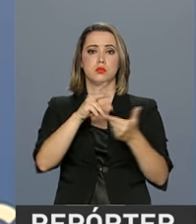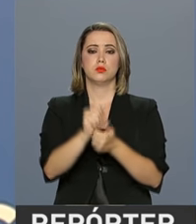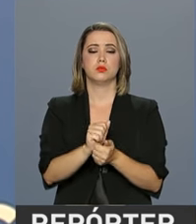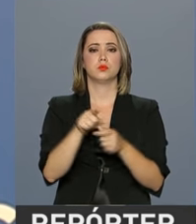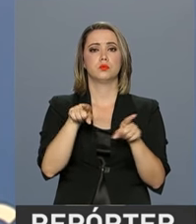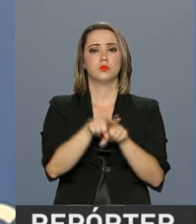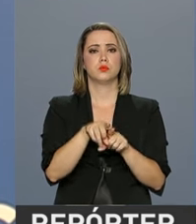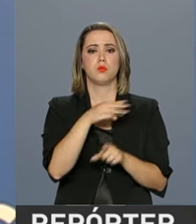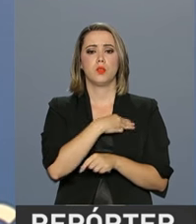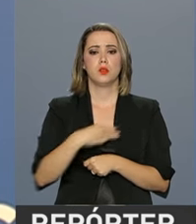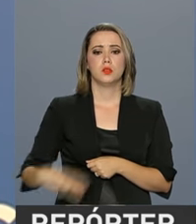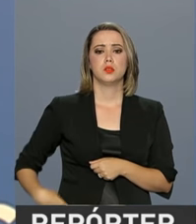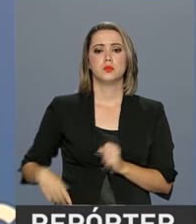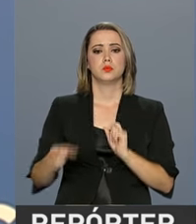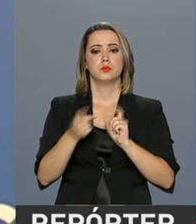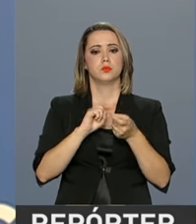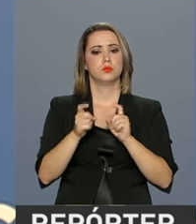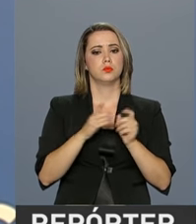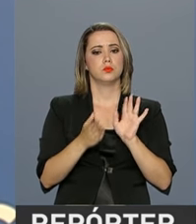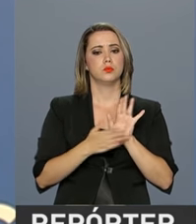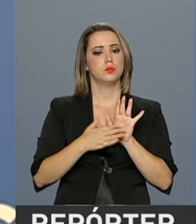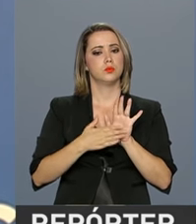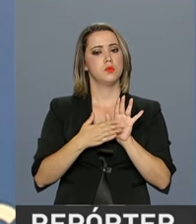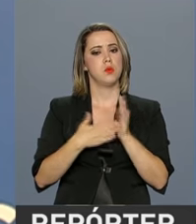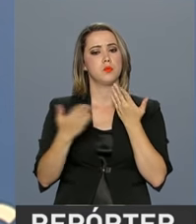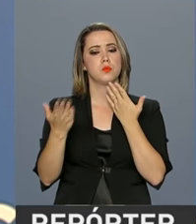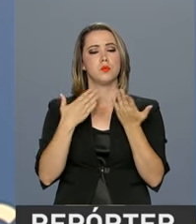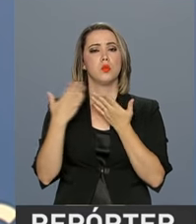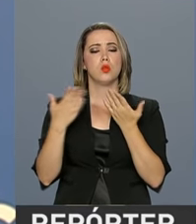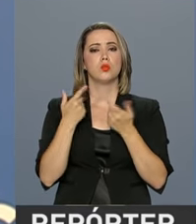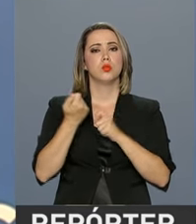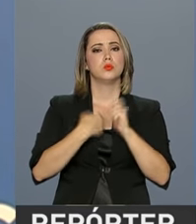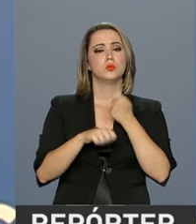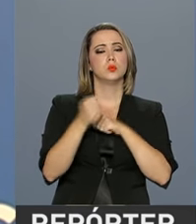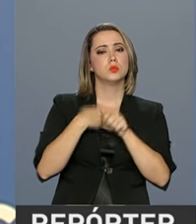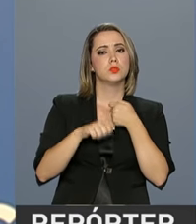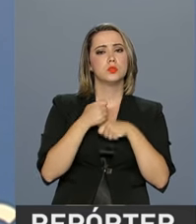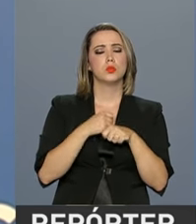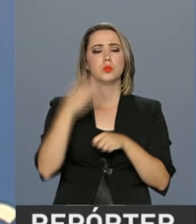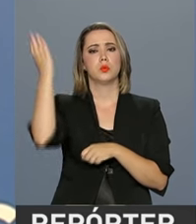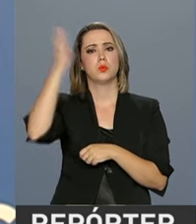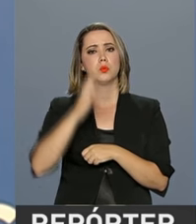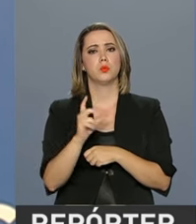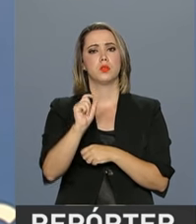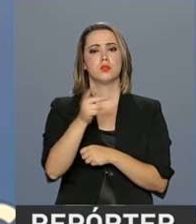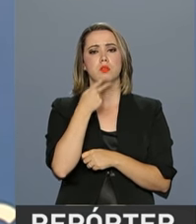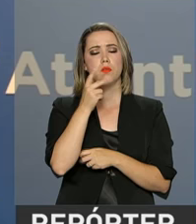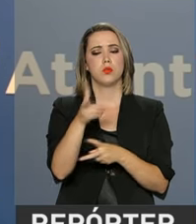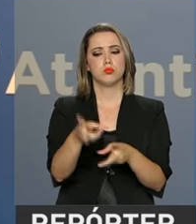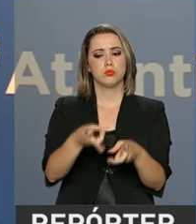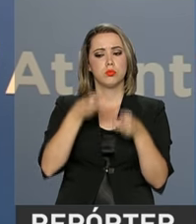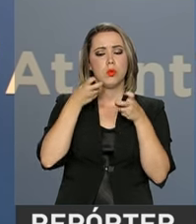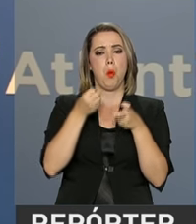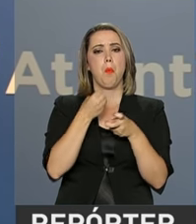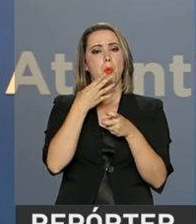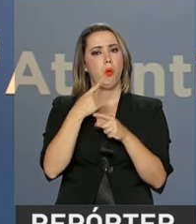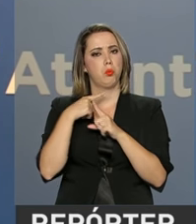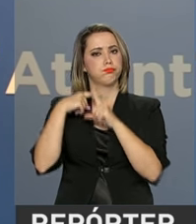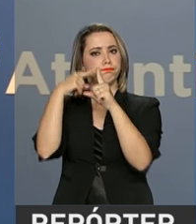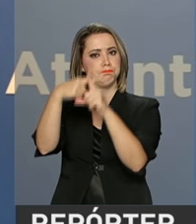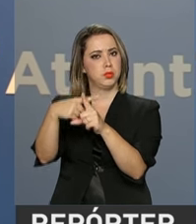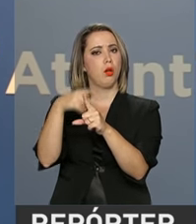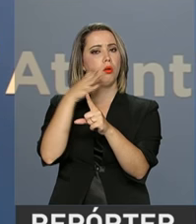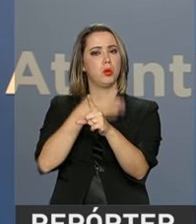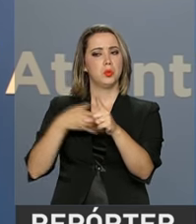o ministro da fazenda e henrique meirelles apresentou um panorama da economia brasileira ele disse que há uma percepção muito positiva do brasil